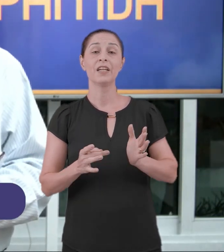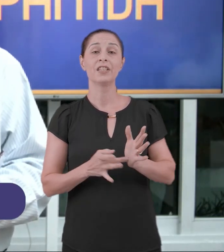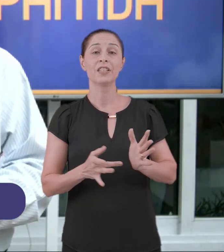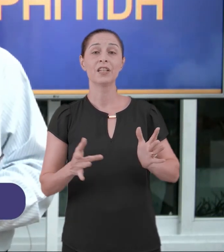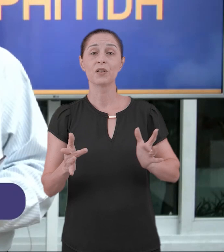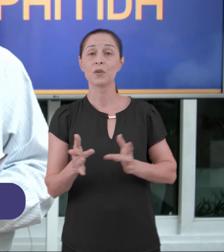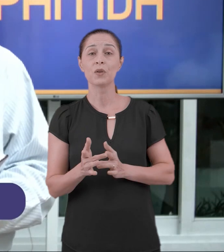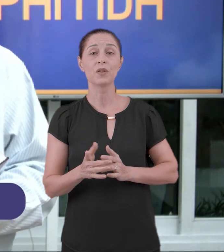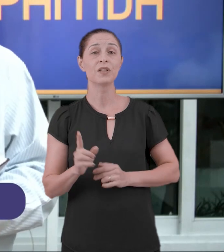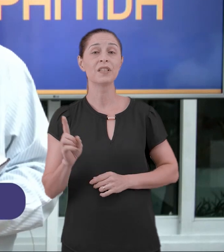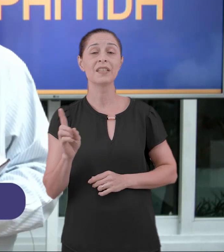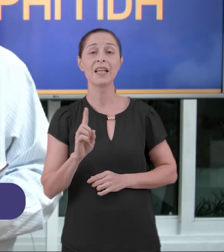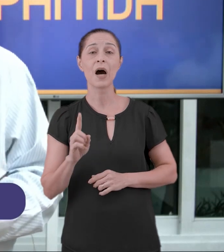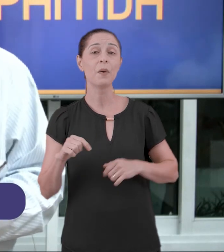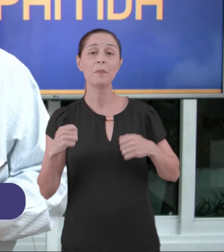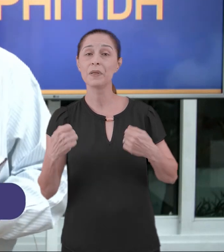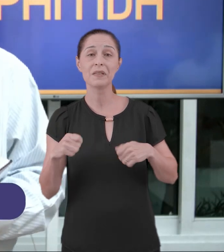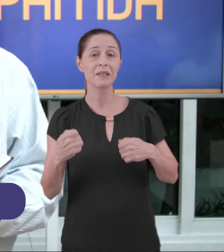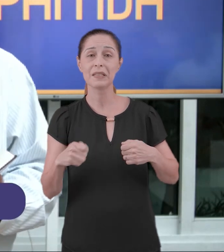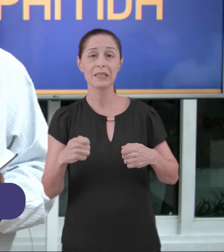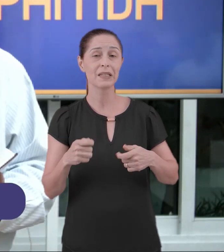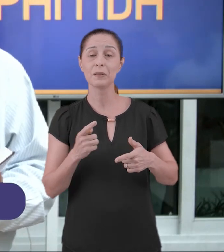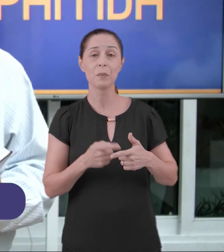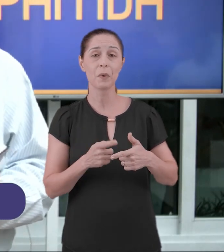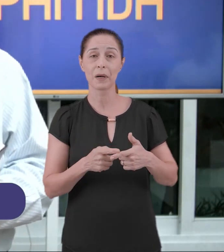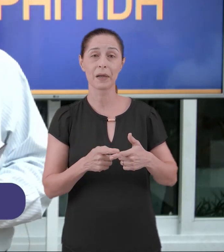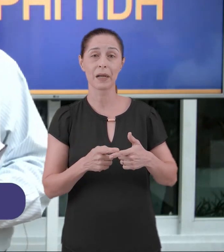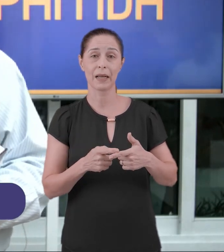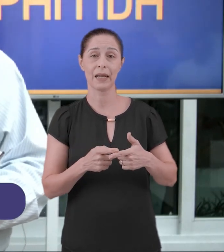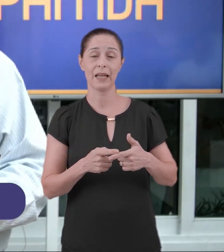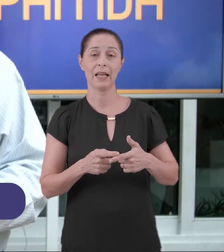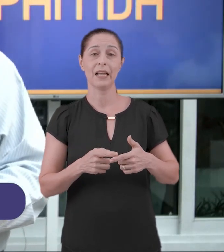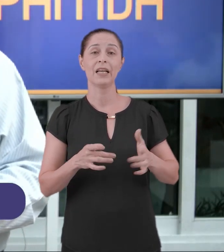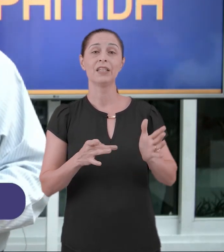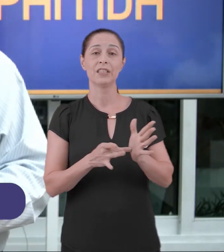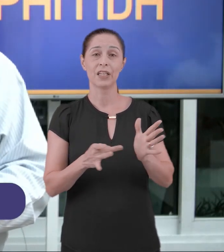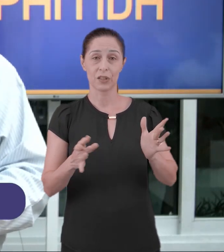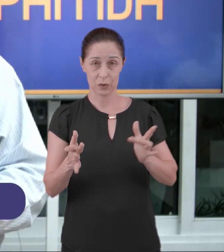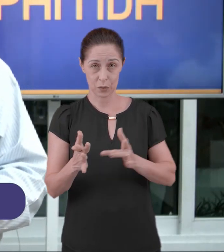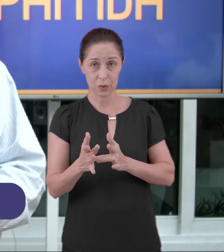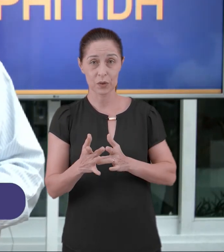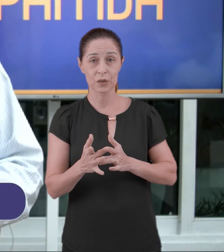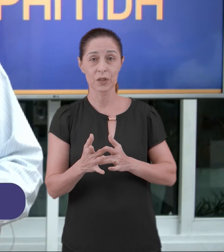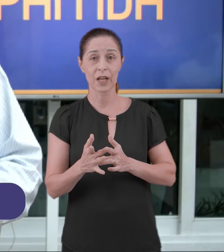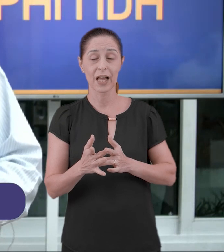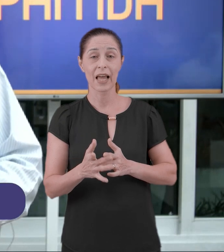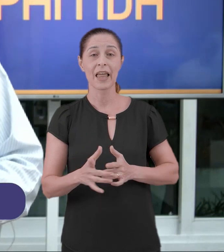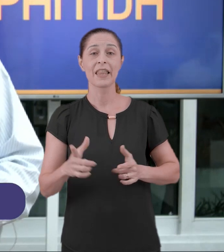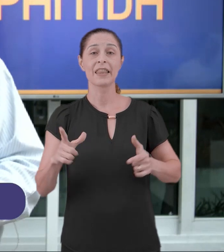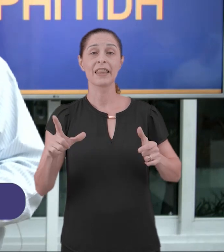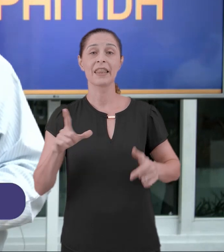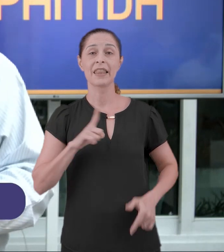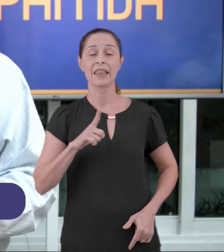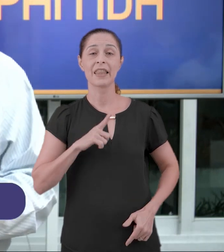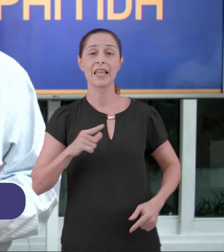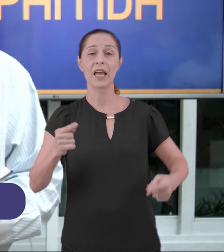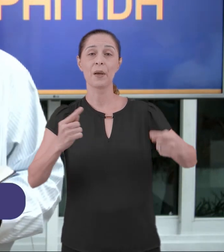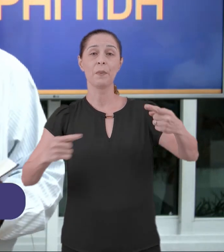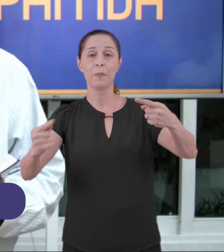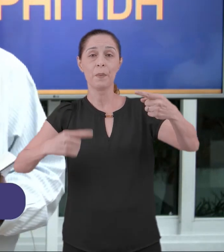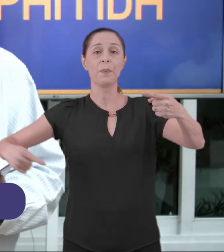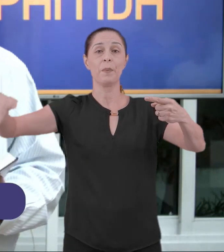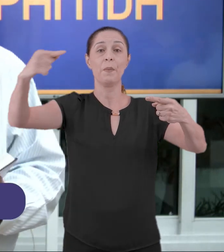Jesus coloca o propósito. Diz assim: nem ele pecou, nem seus